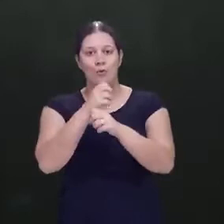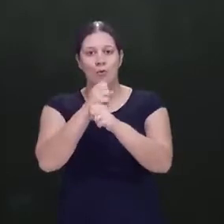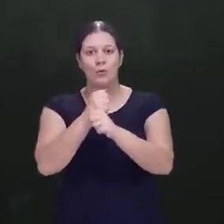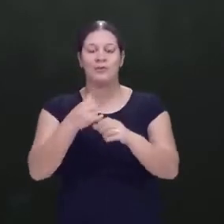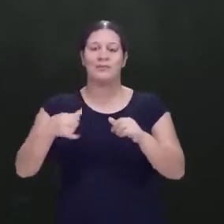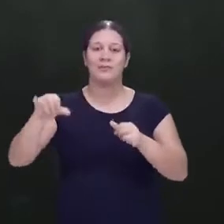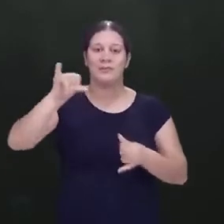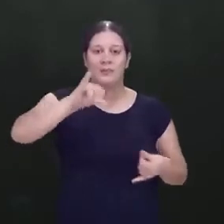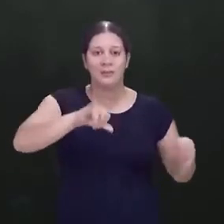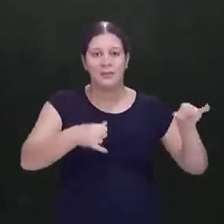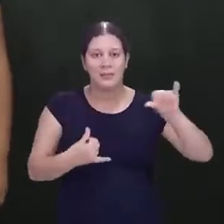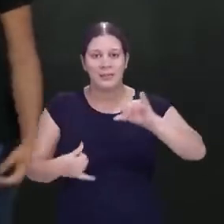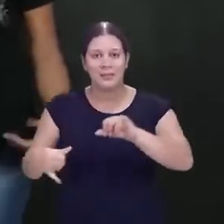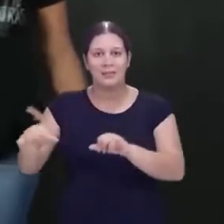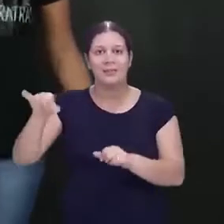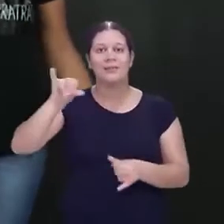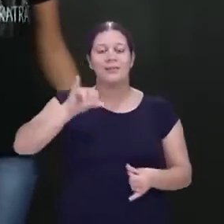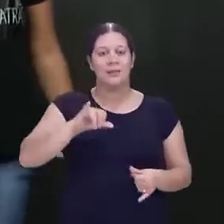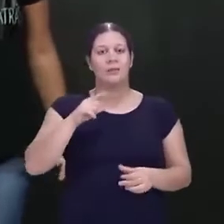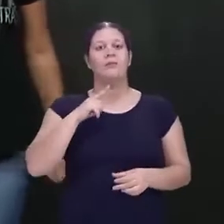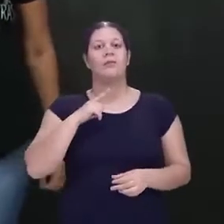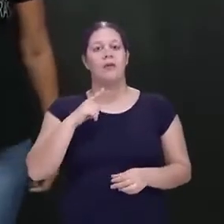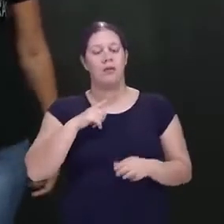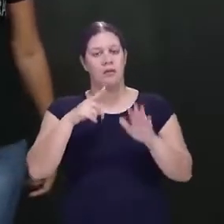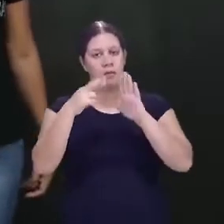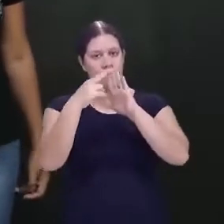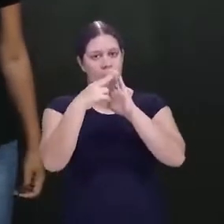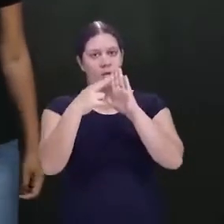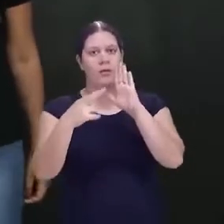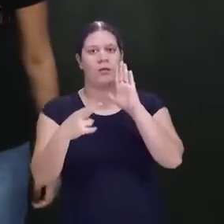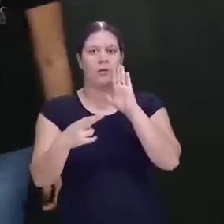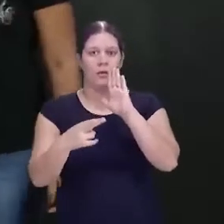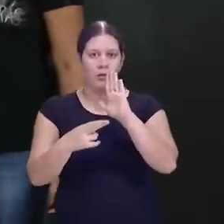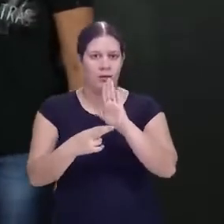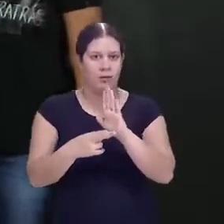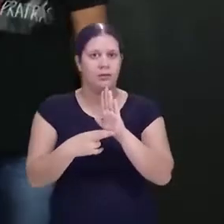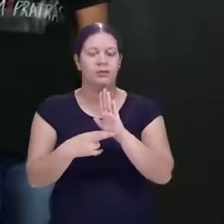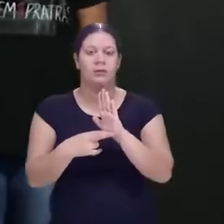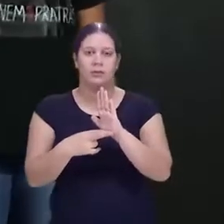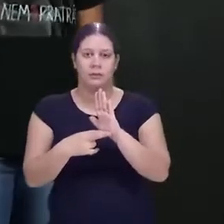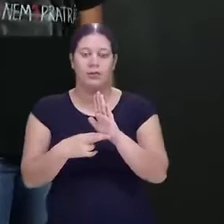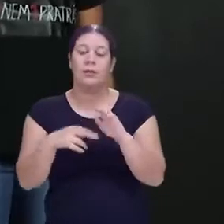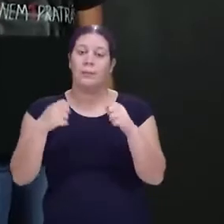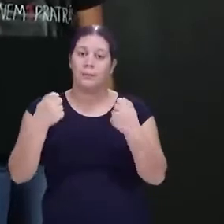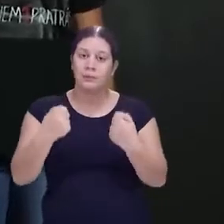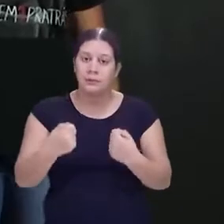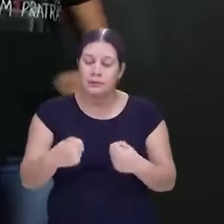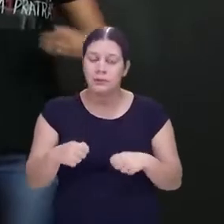repare, a equação química, ela tem algumas regras. Ela precisa estar